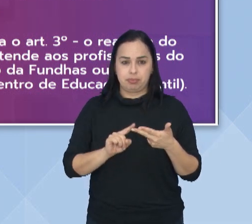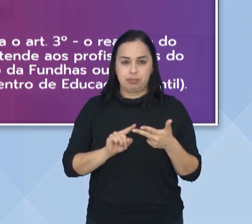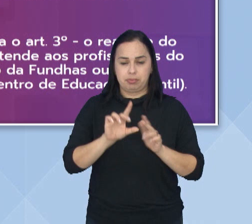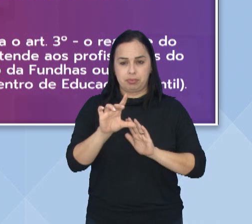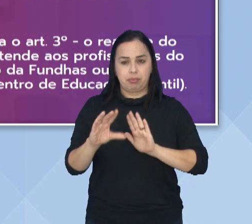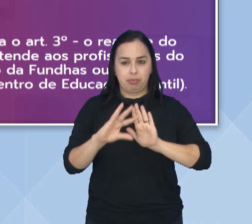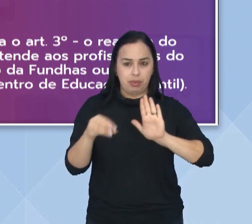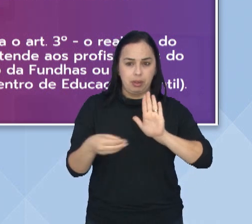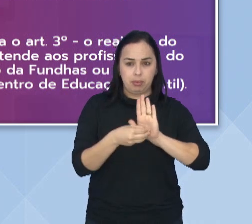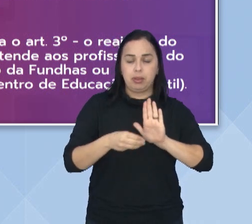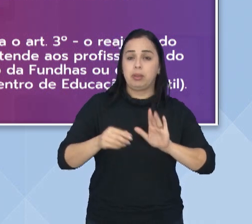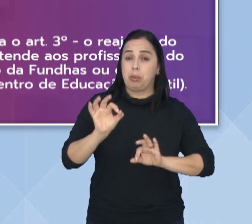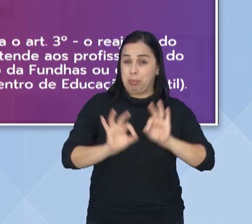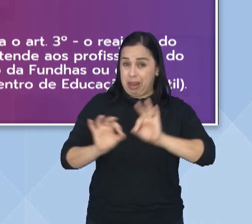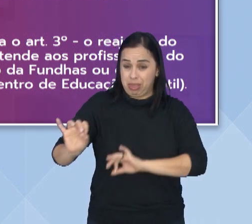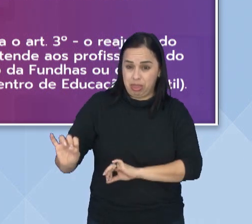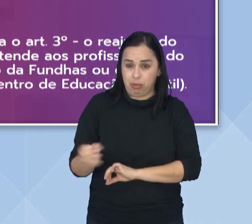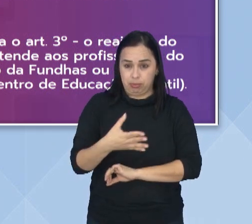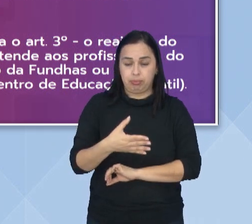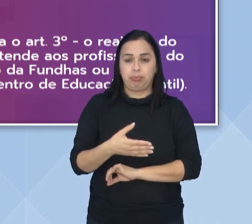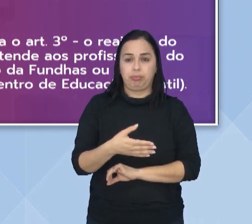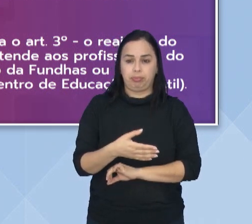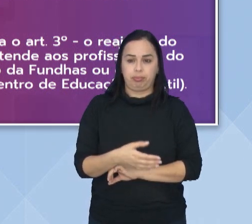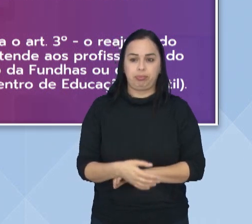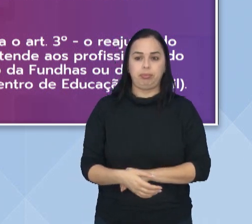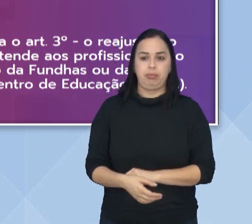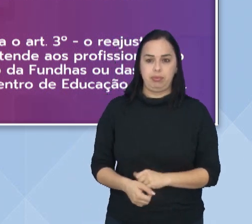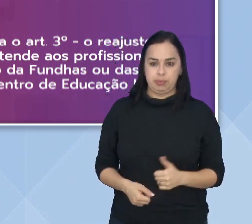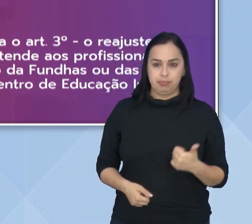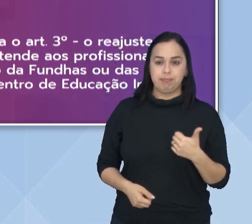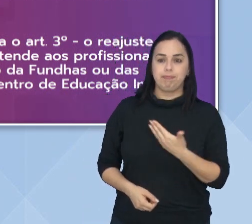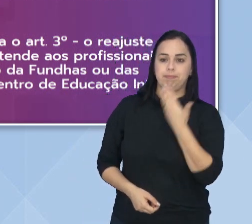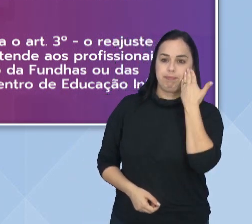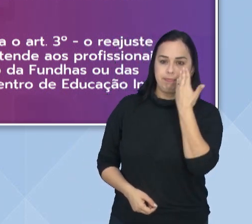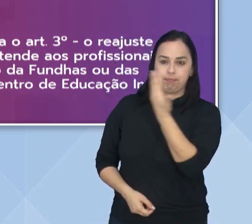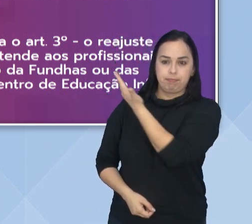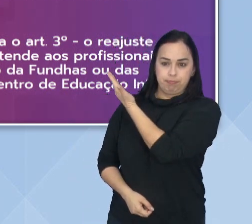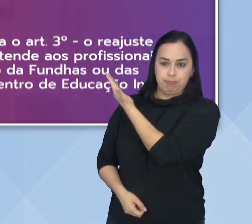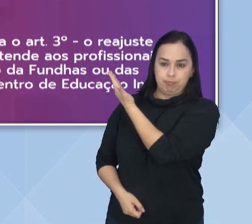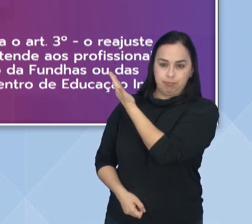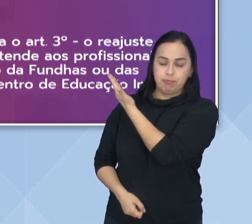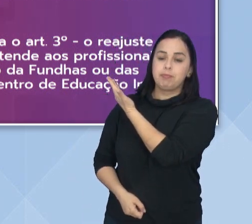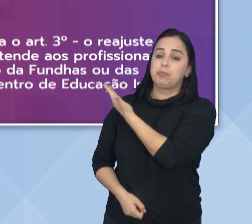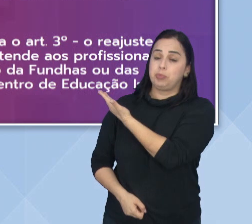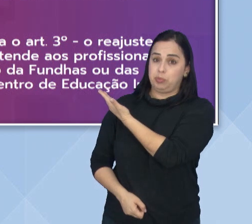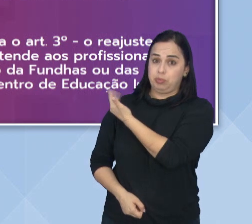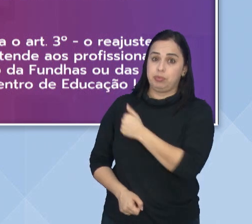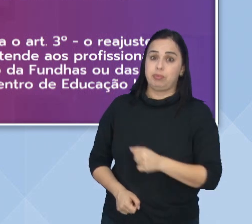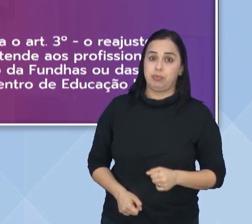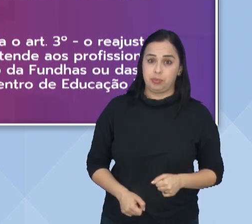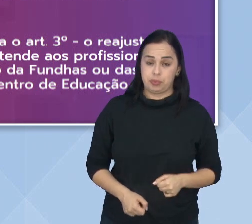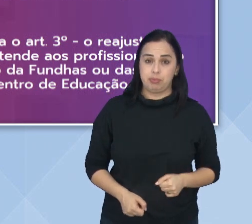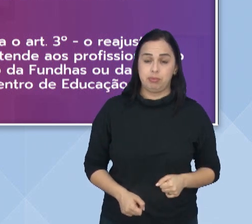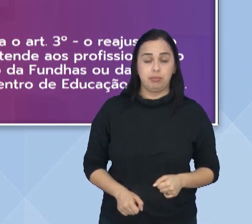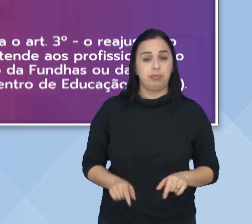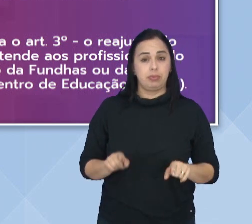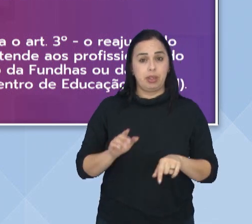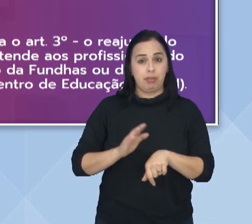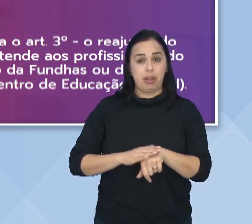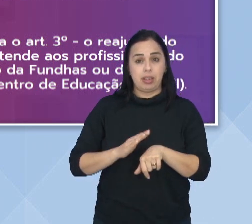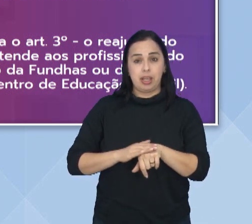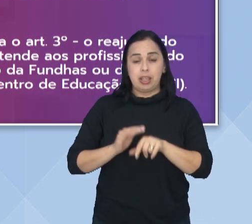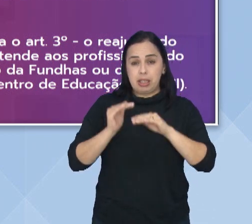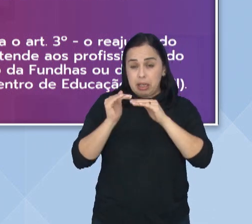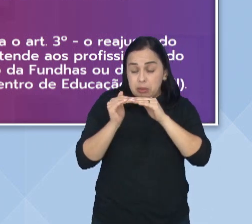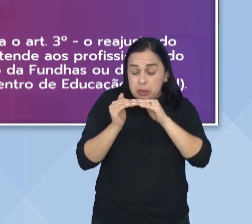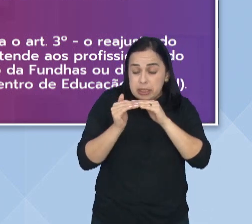do plano novo, colocando aqui para que ele seja obrigatório aplicar